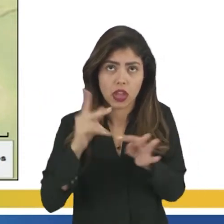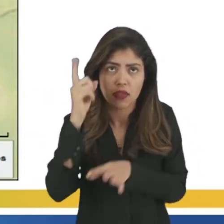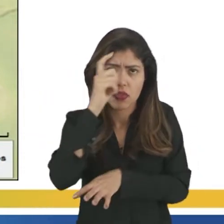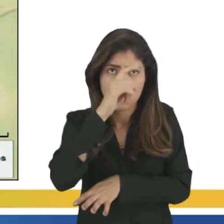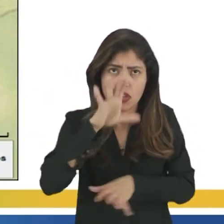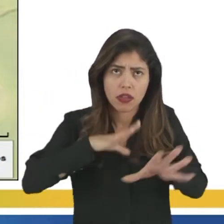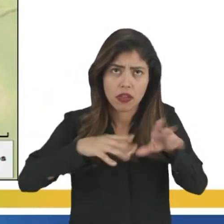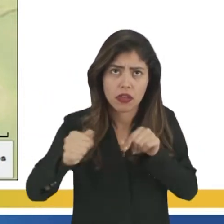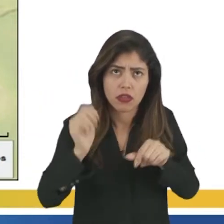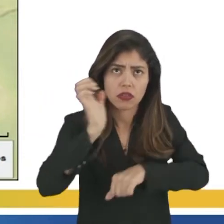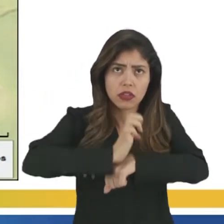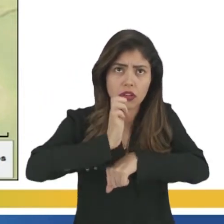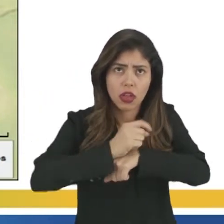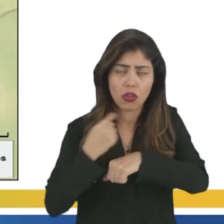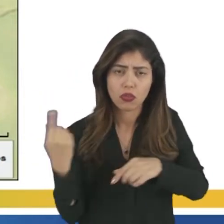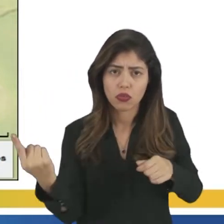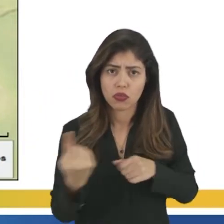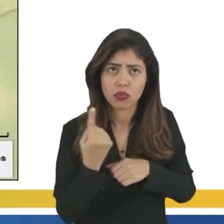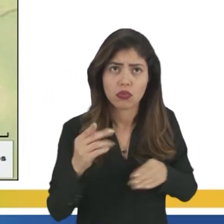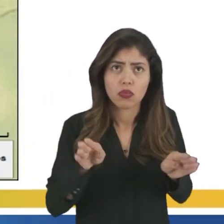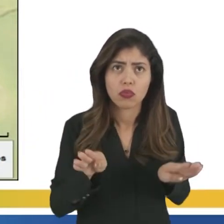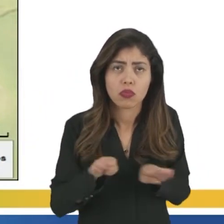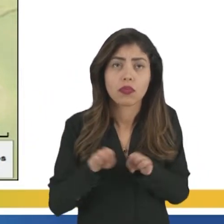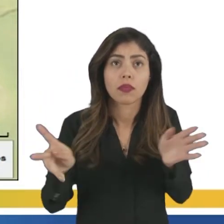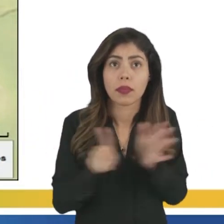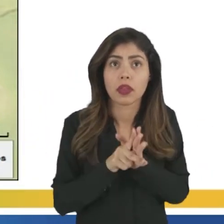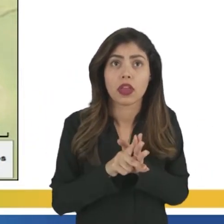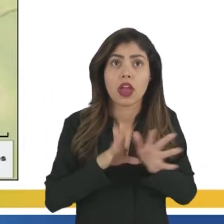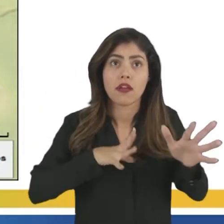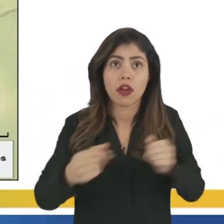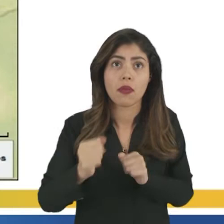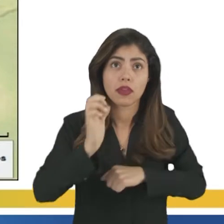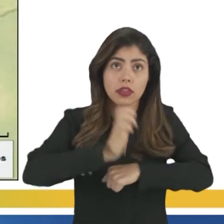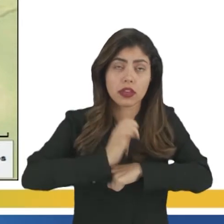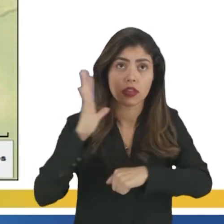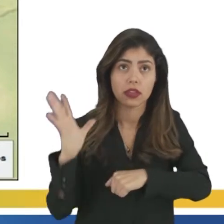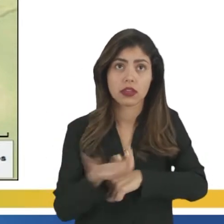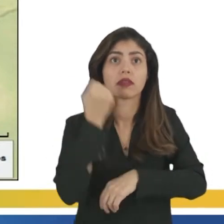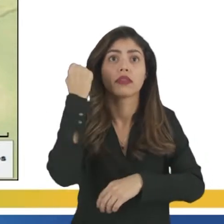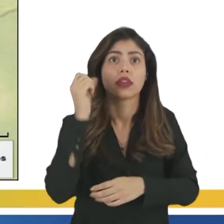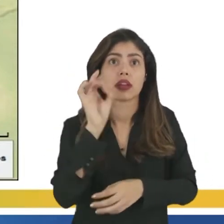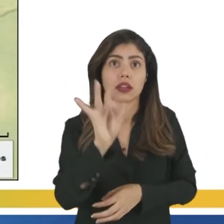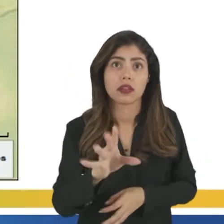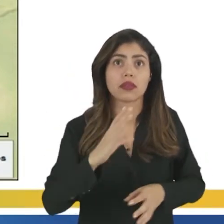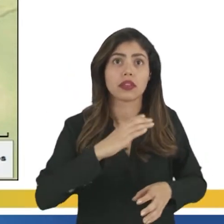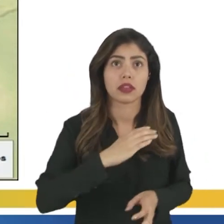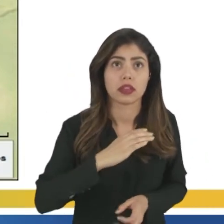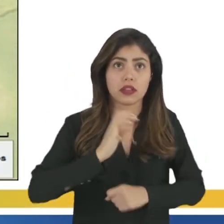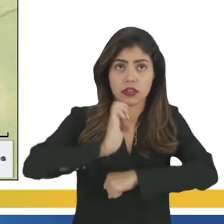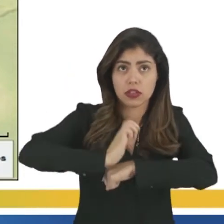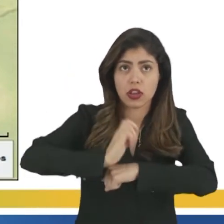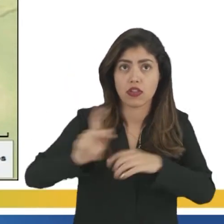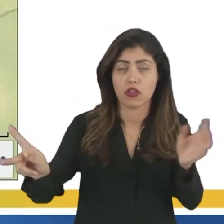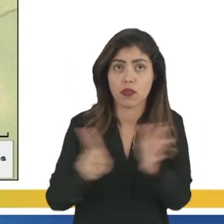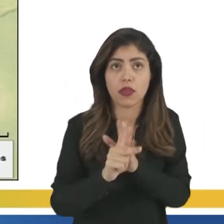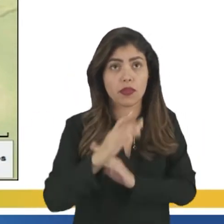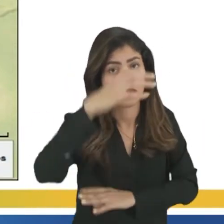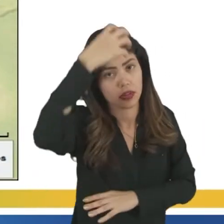formação de um estado unificado. Então, assim, formaram-se cidades-estados independentes. Cada uma das cidades-estados tinha o seu próprio